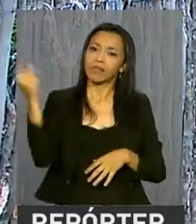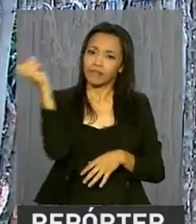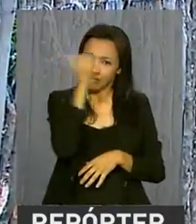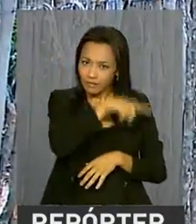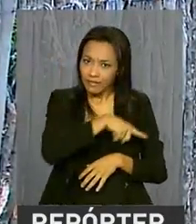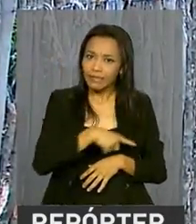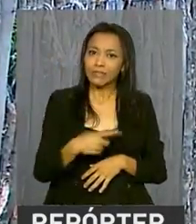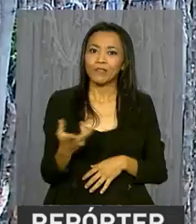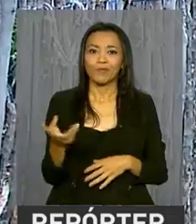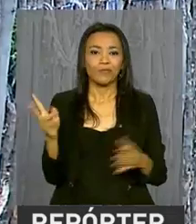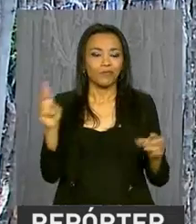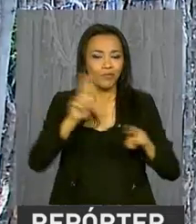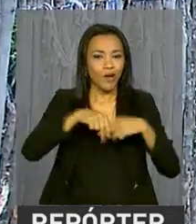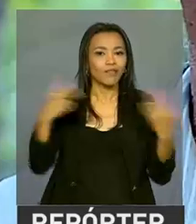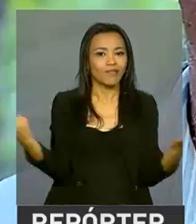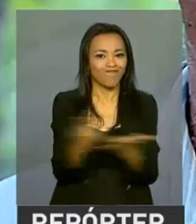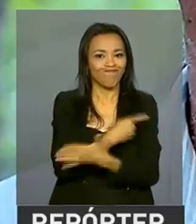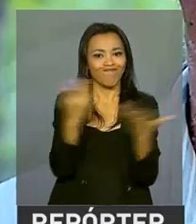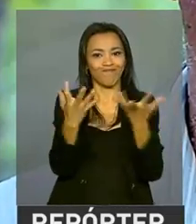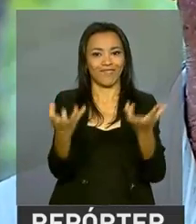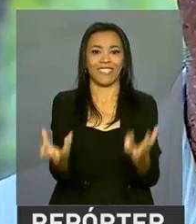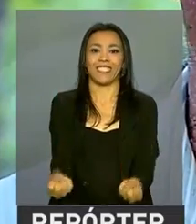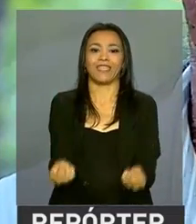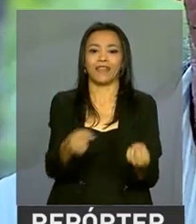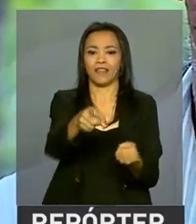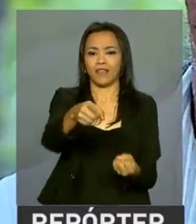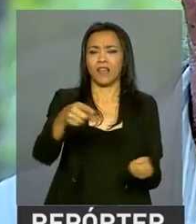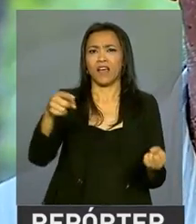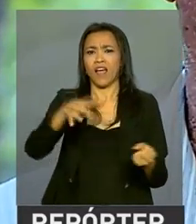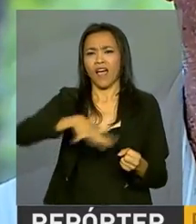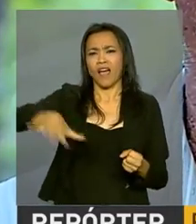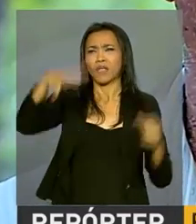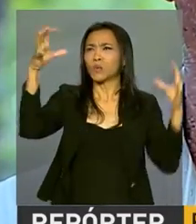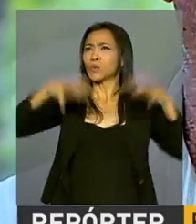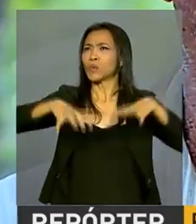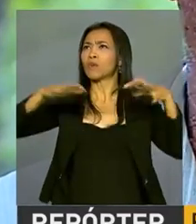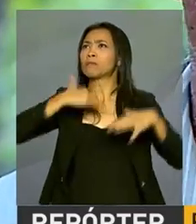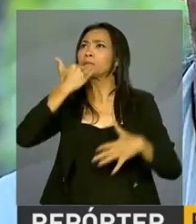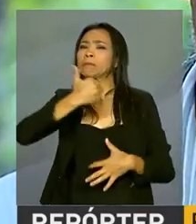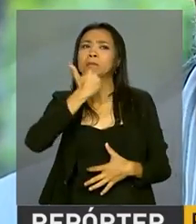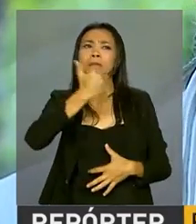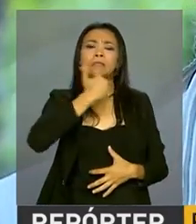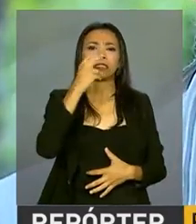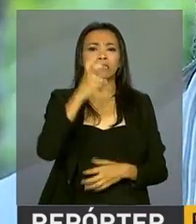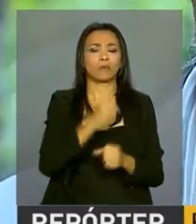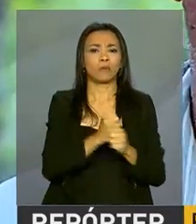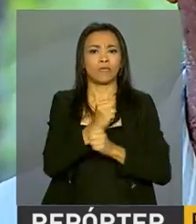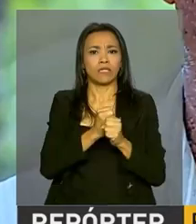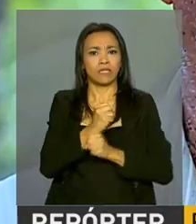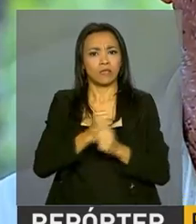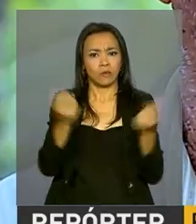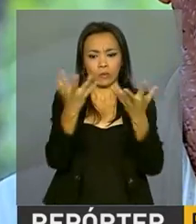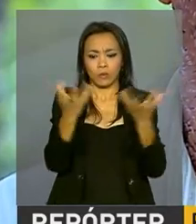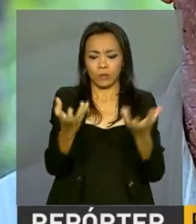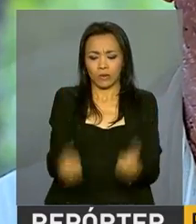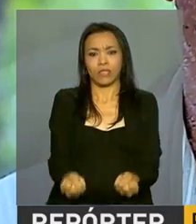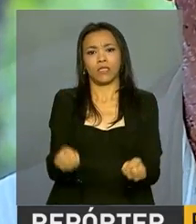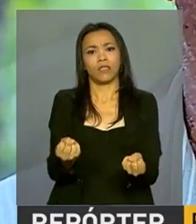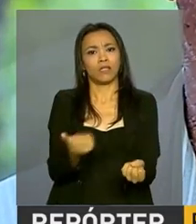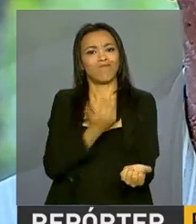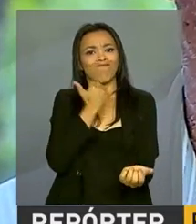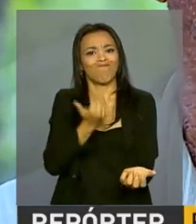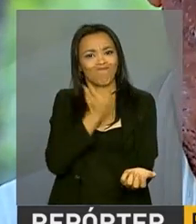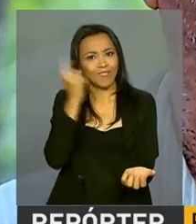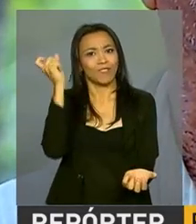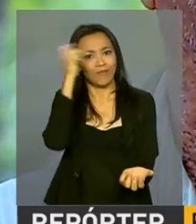dificuldades provocadas pela seca. Na região que não chove, como nós já estamos com 5 anos de seca aqui na região, você